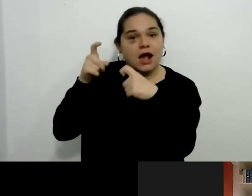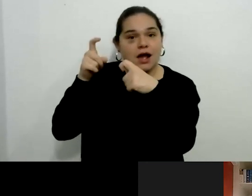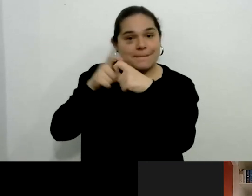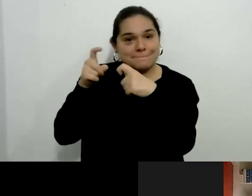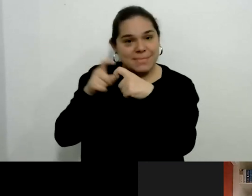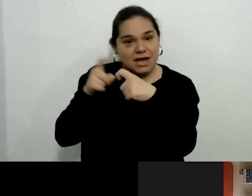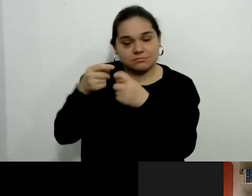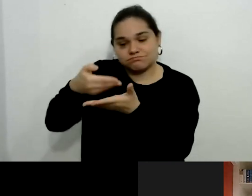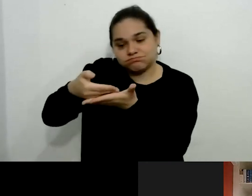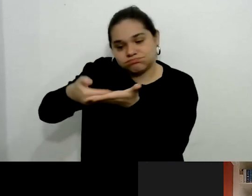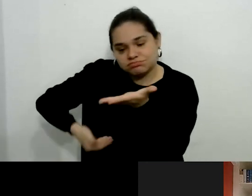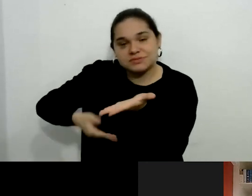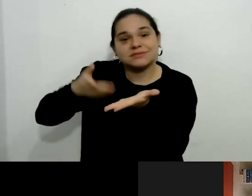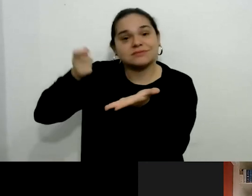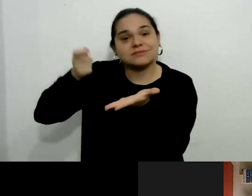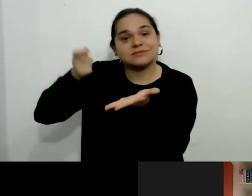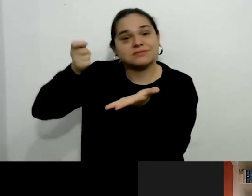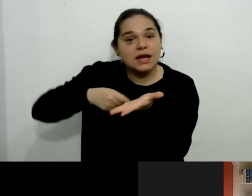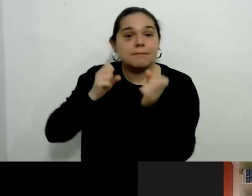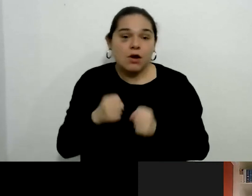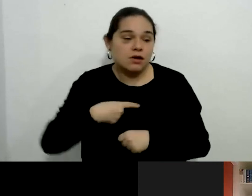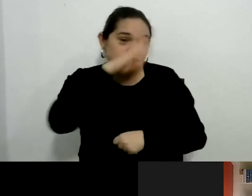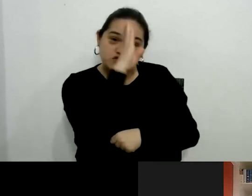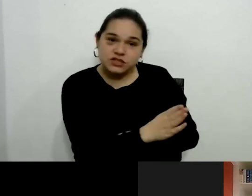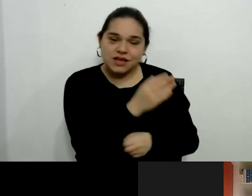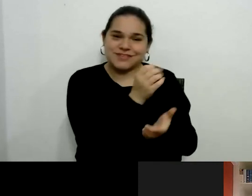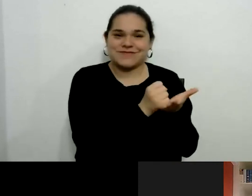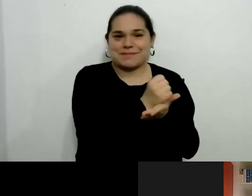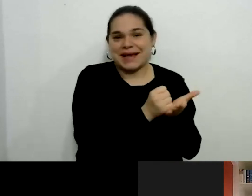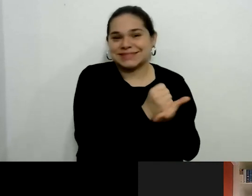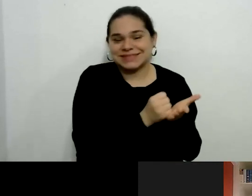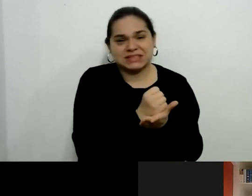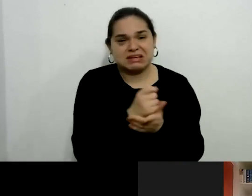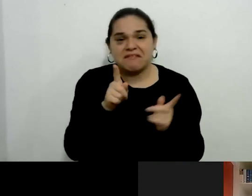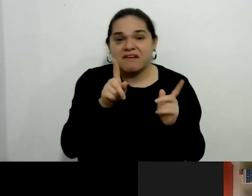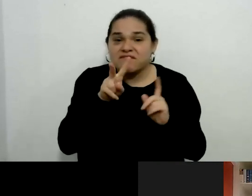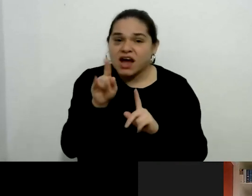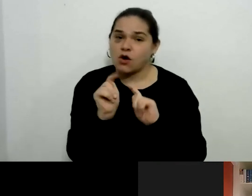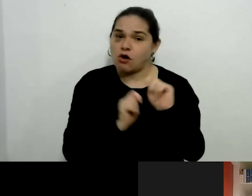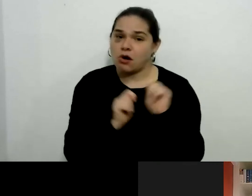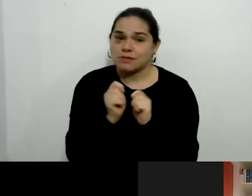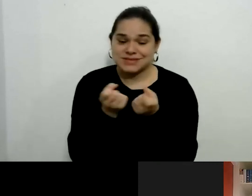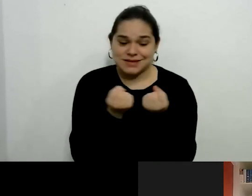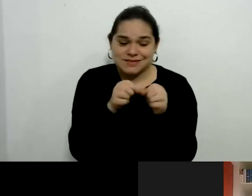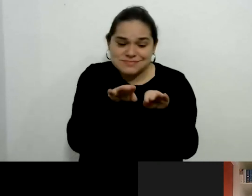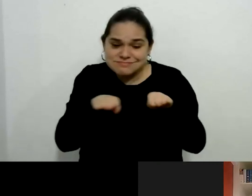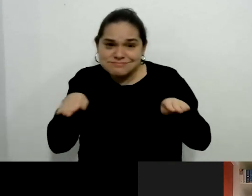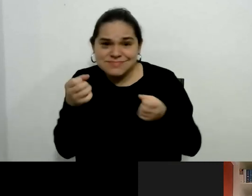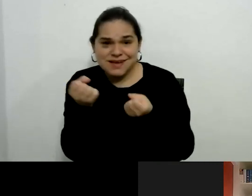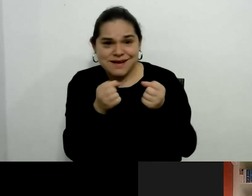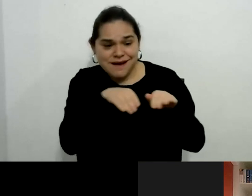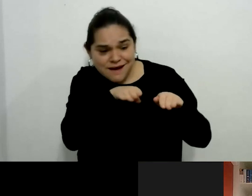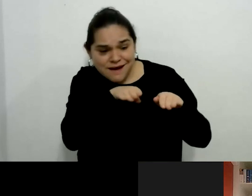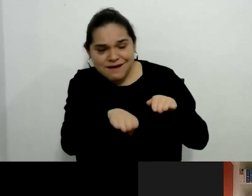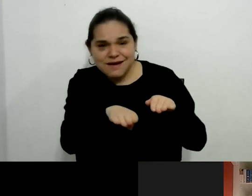e comprar a sua receita. Então, você vai economizar estacionamento, vai economizar tempo, não vai correr risco de ir ao hospital em